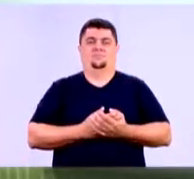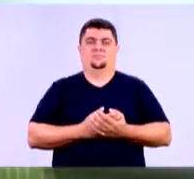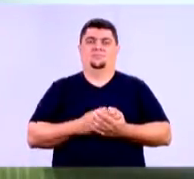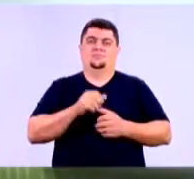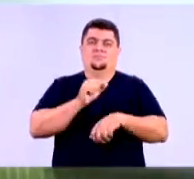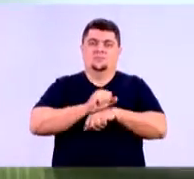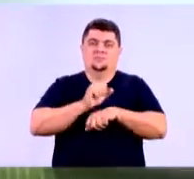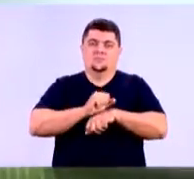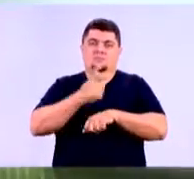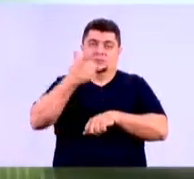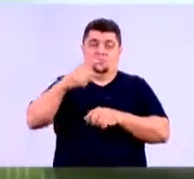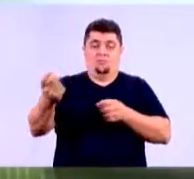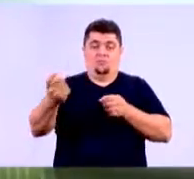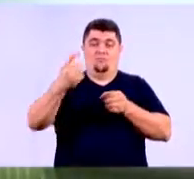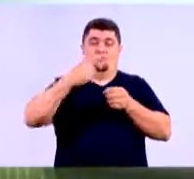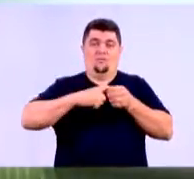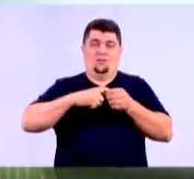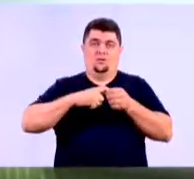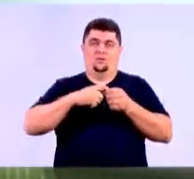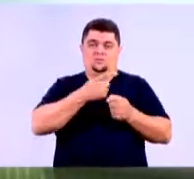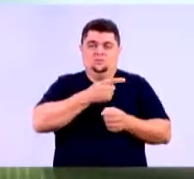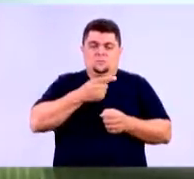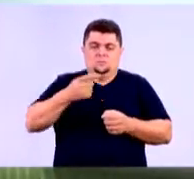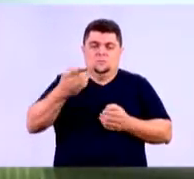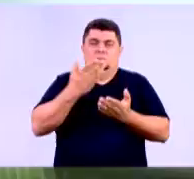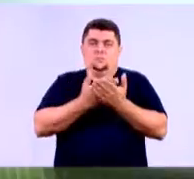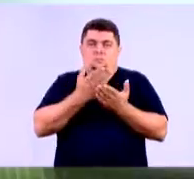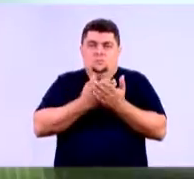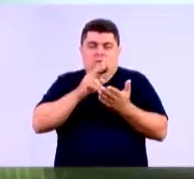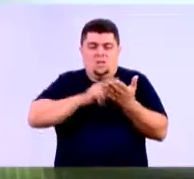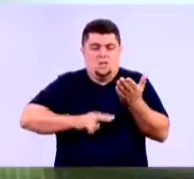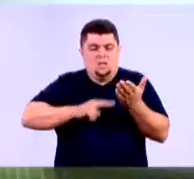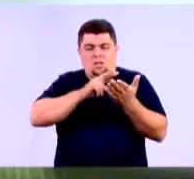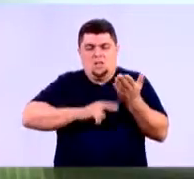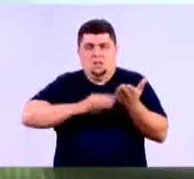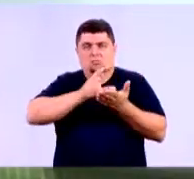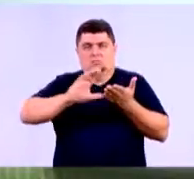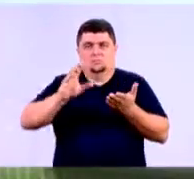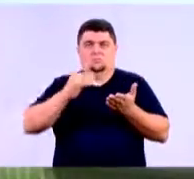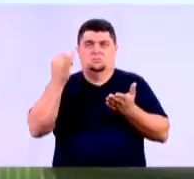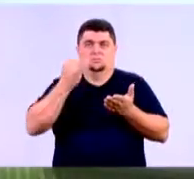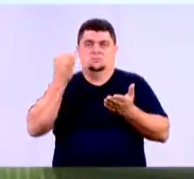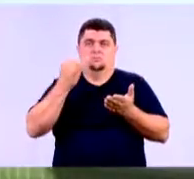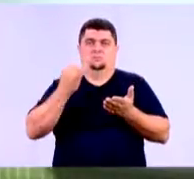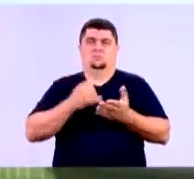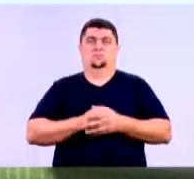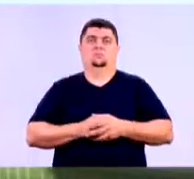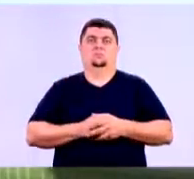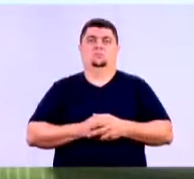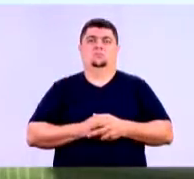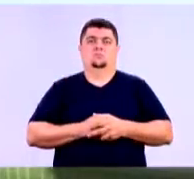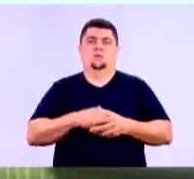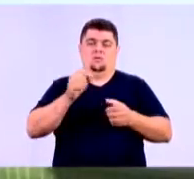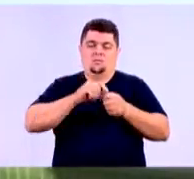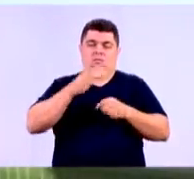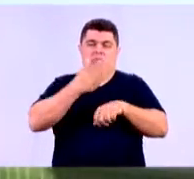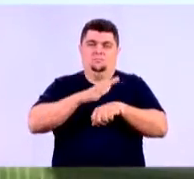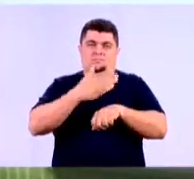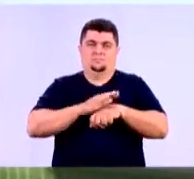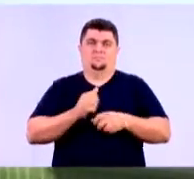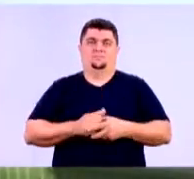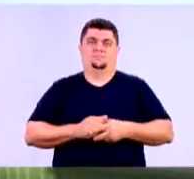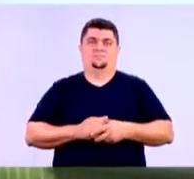que vocês acompanhem essa nossa semana com bastante leitura do nosso caderno de atividades, nosso caderno da disciplina e fazendo a nossa